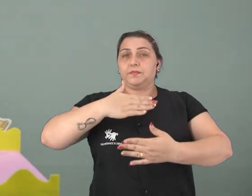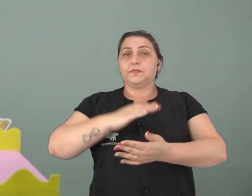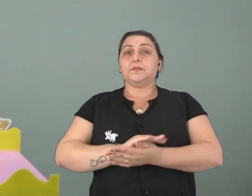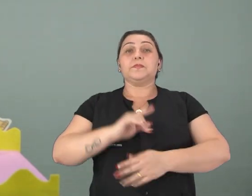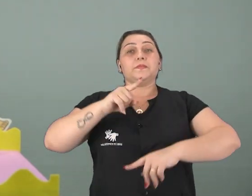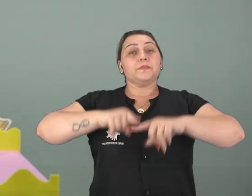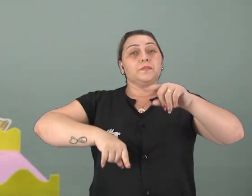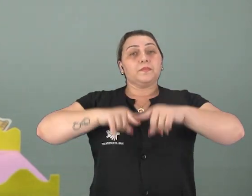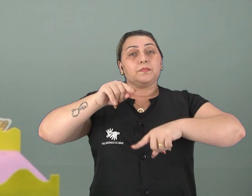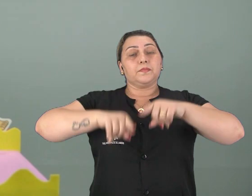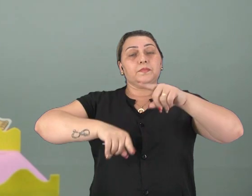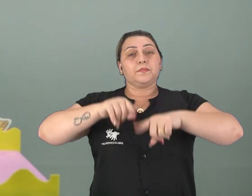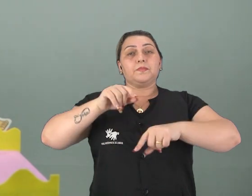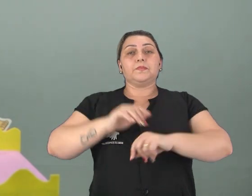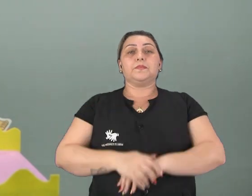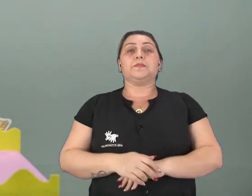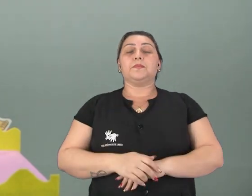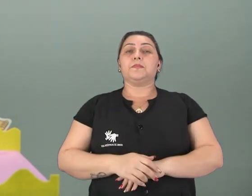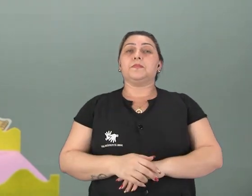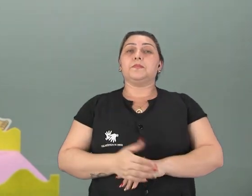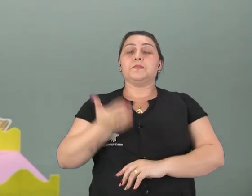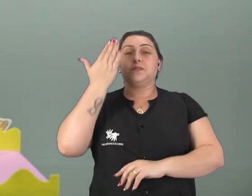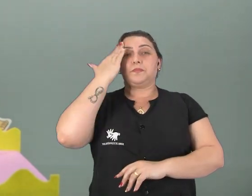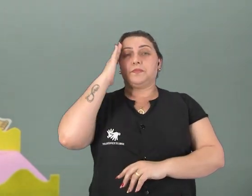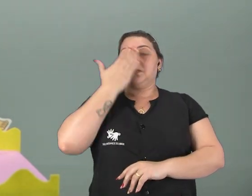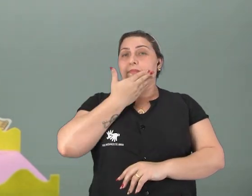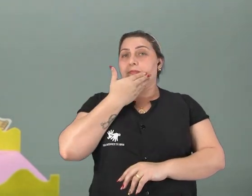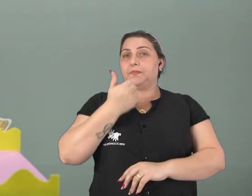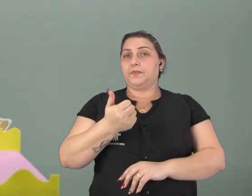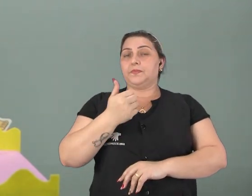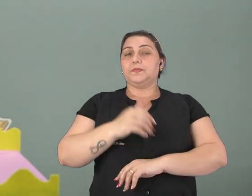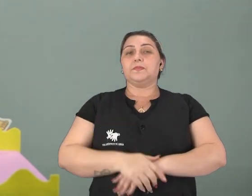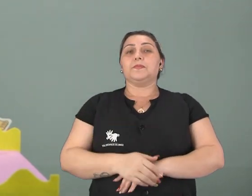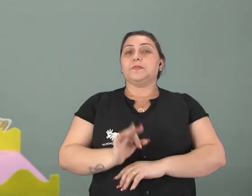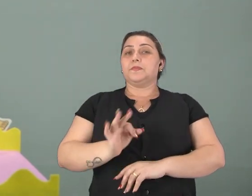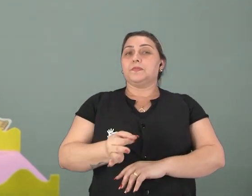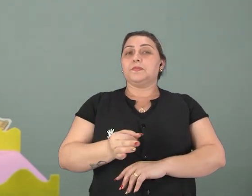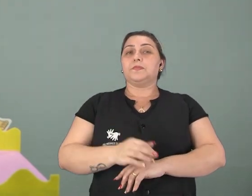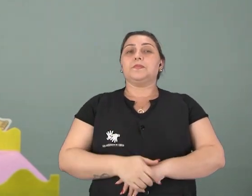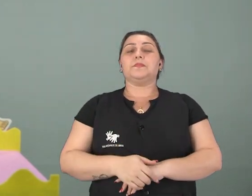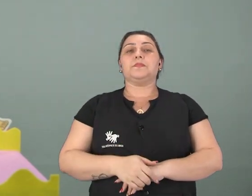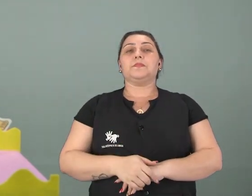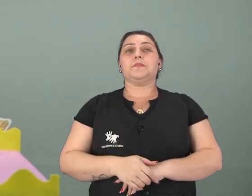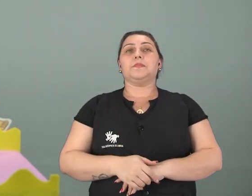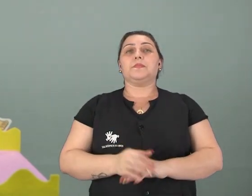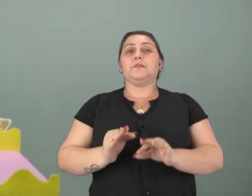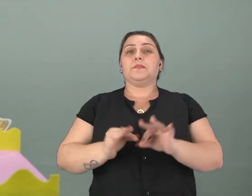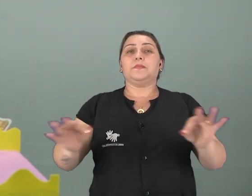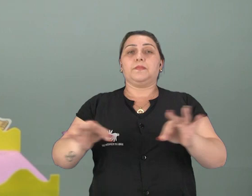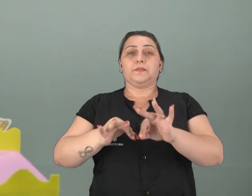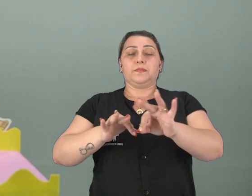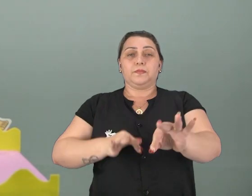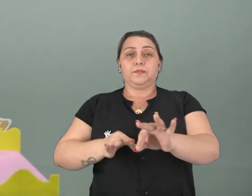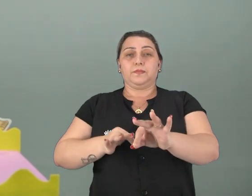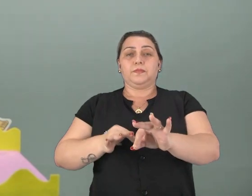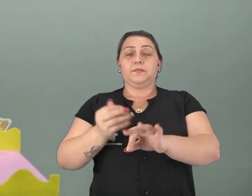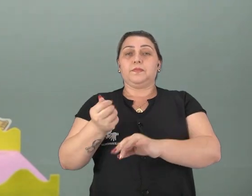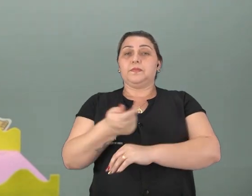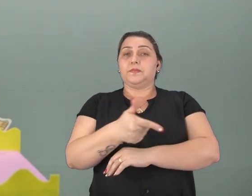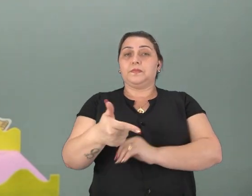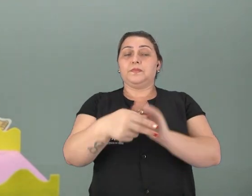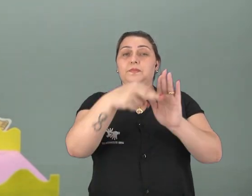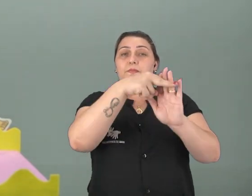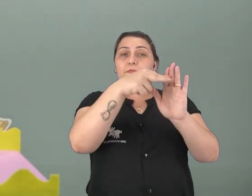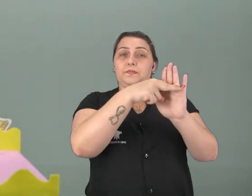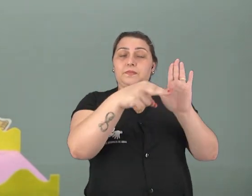de objetos. Vamos compreender melhor, certo? Essas medidas não